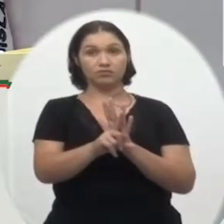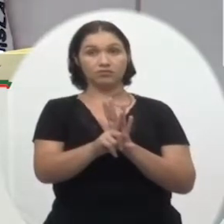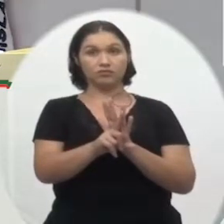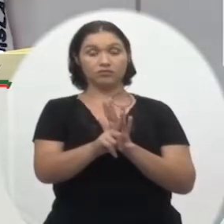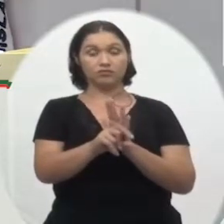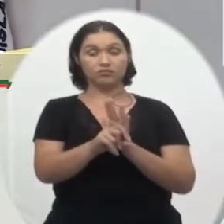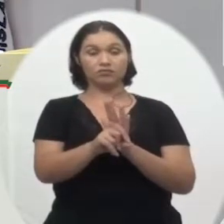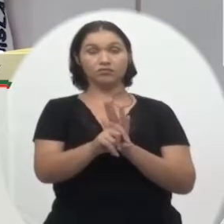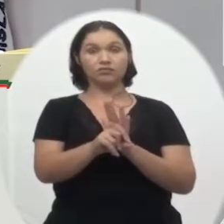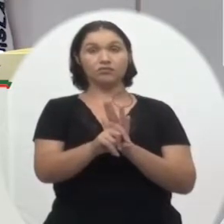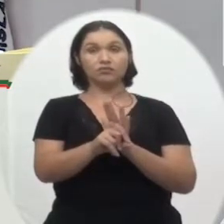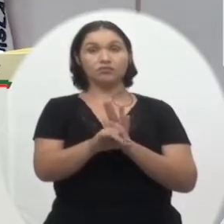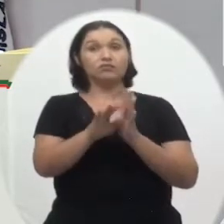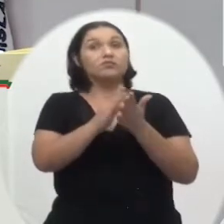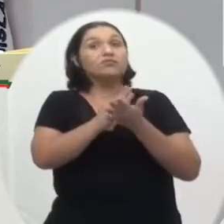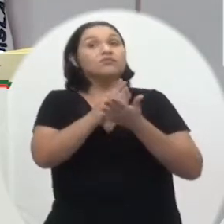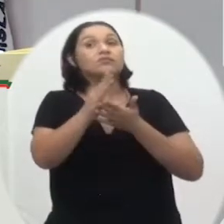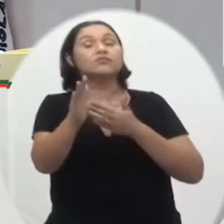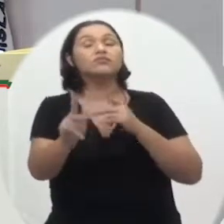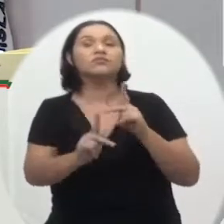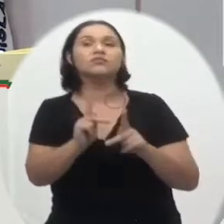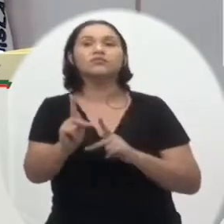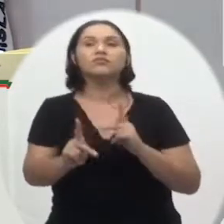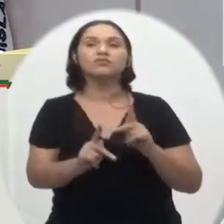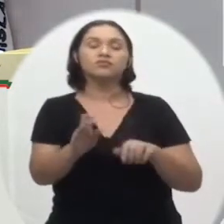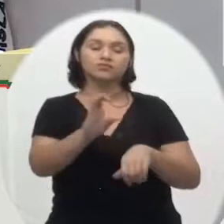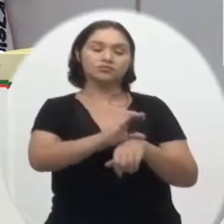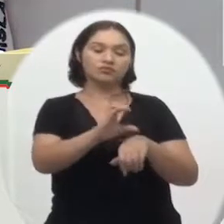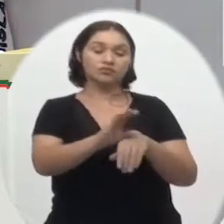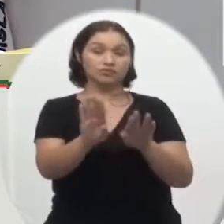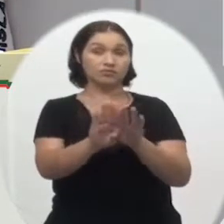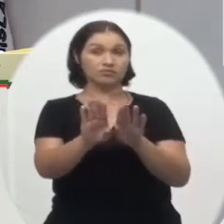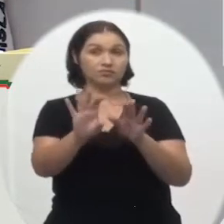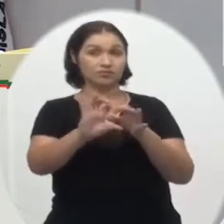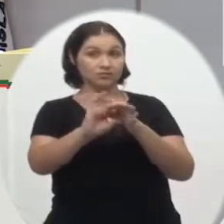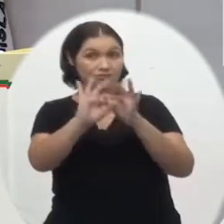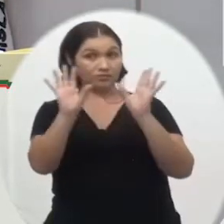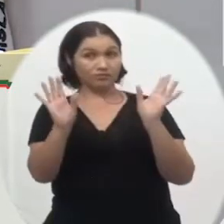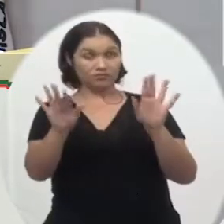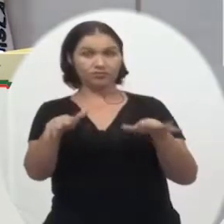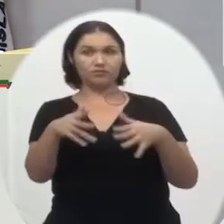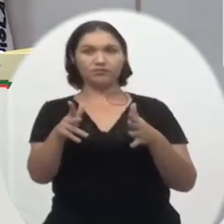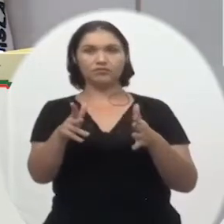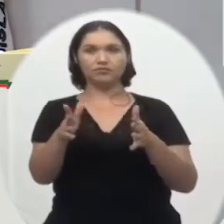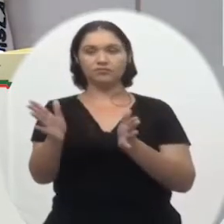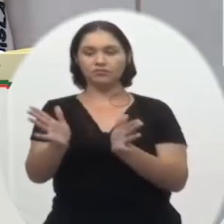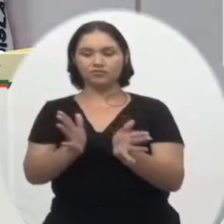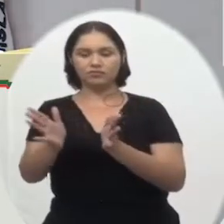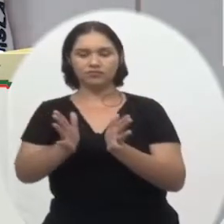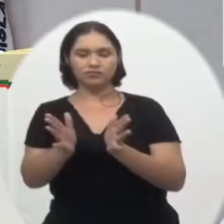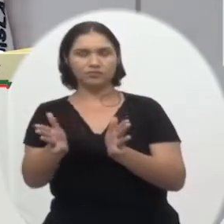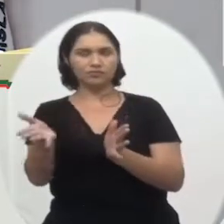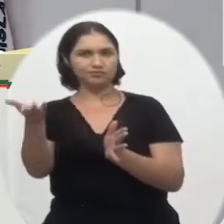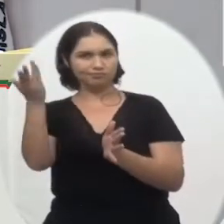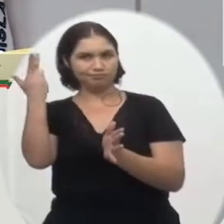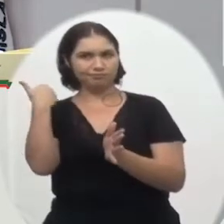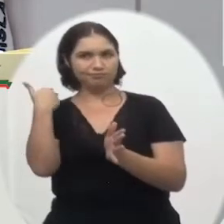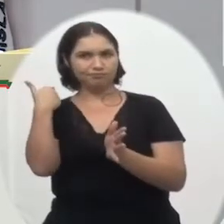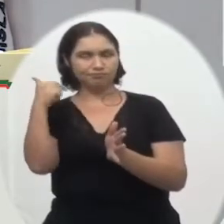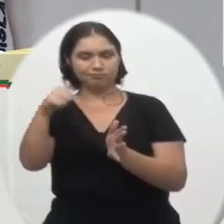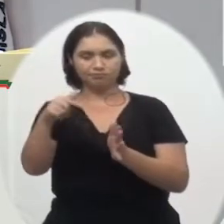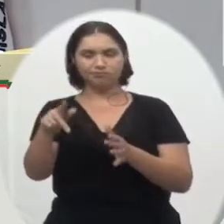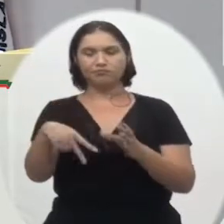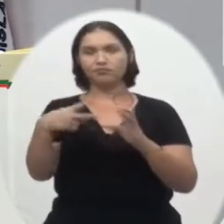a Constituição nos dá respaldo para isso. Aqui. Na legislatura passada, essa